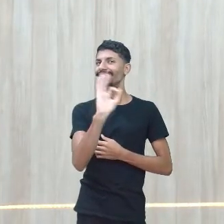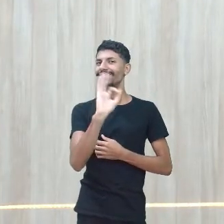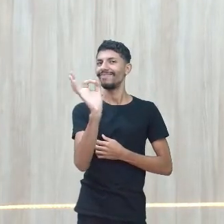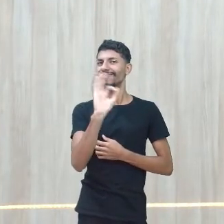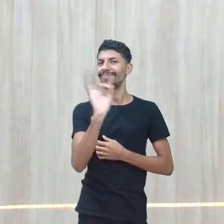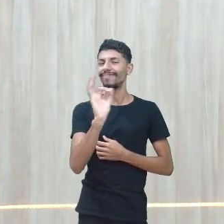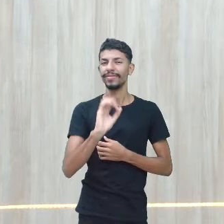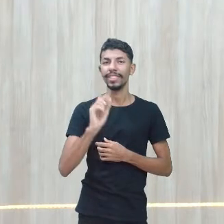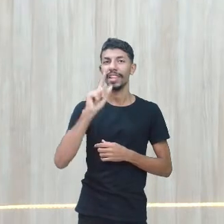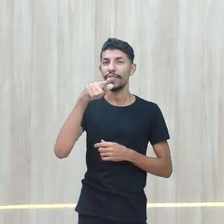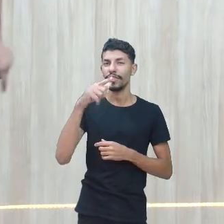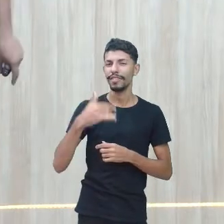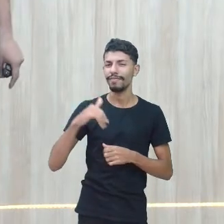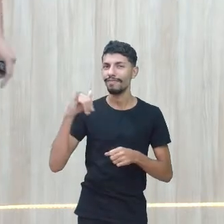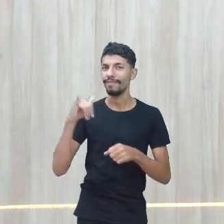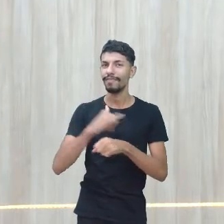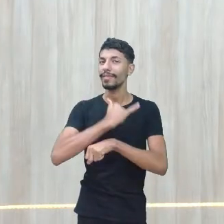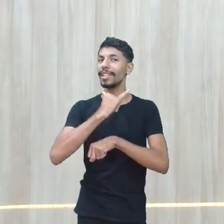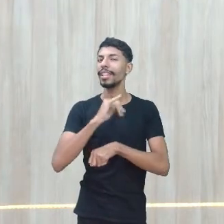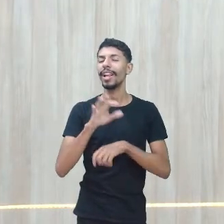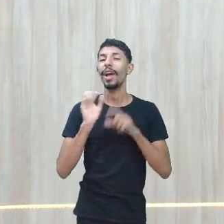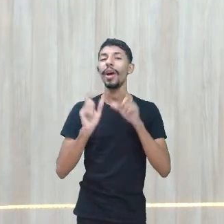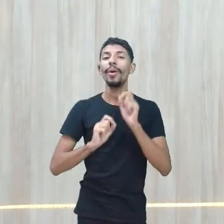Não, aí é que você se engana.